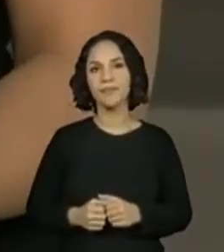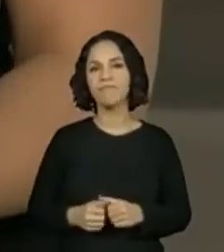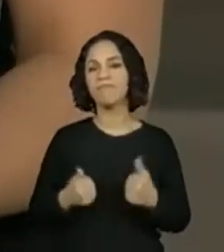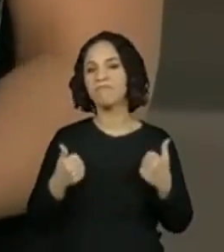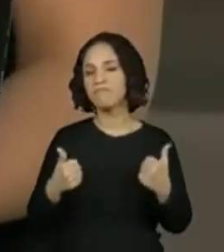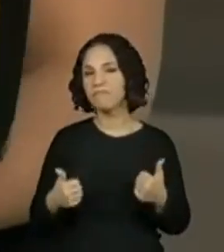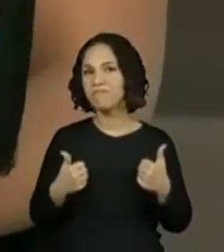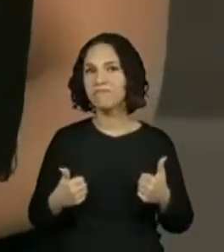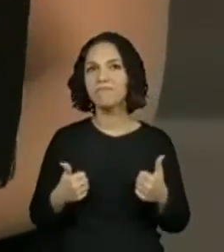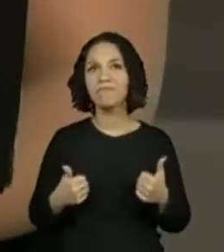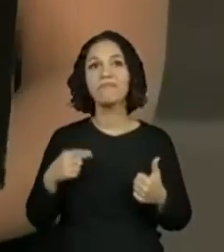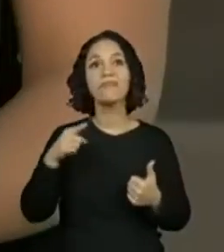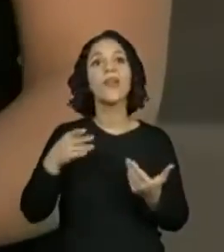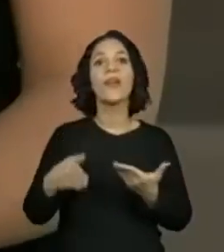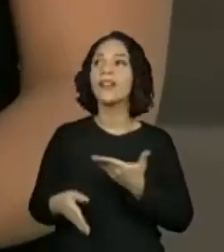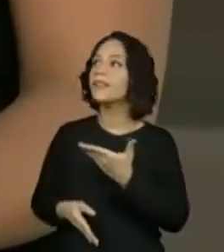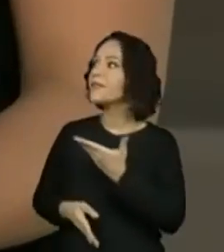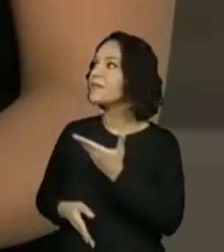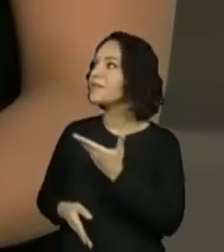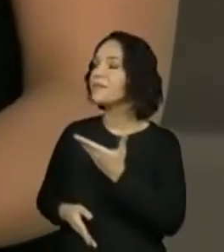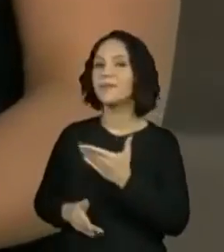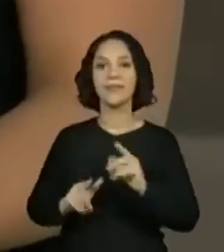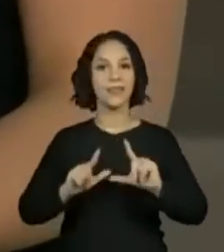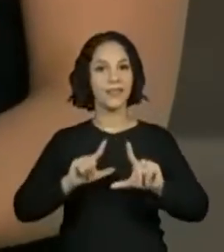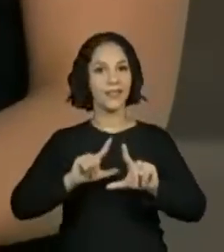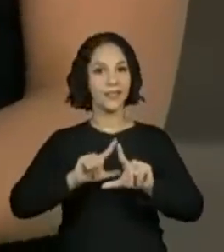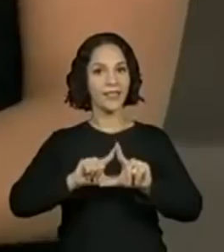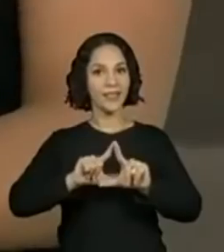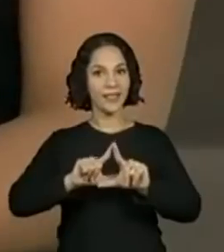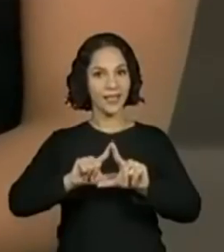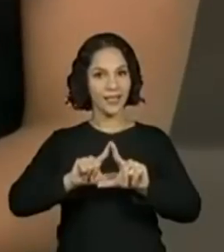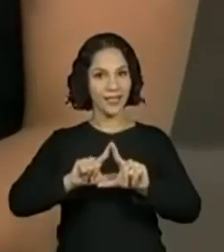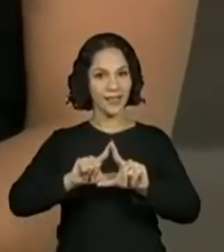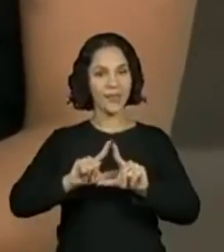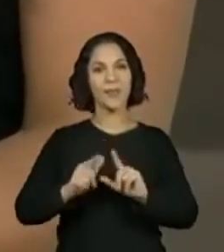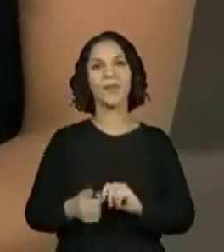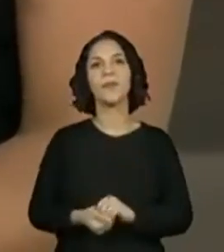muito bem, o triângulo,